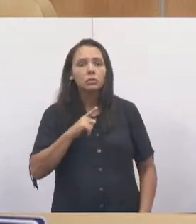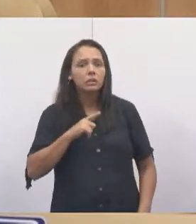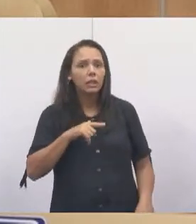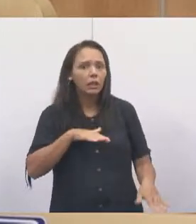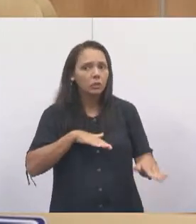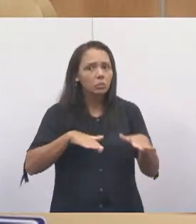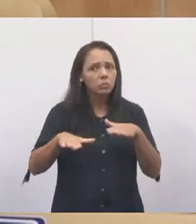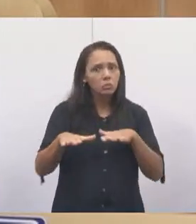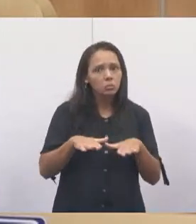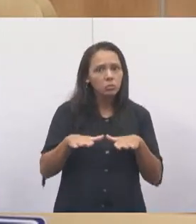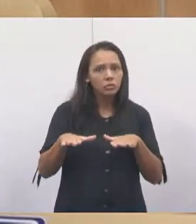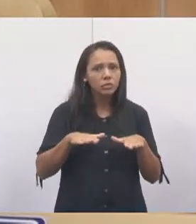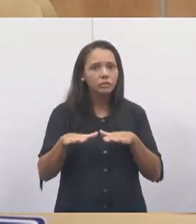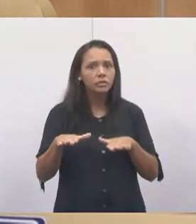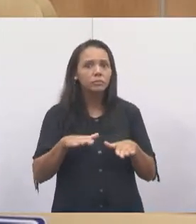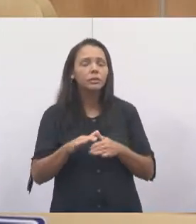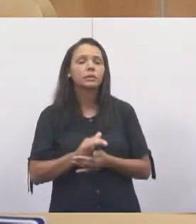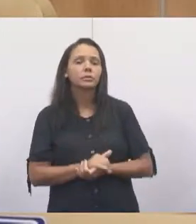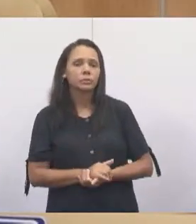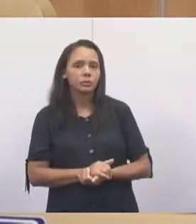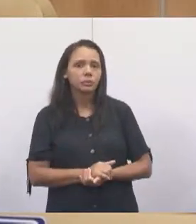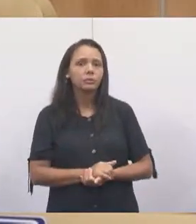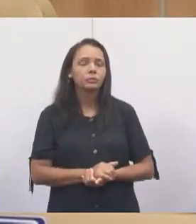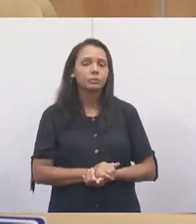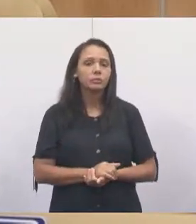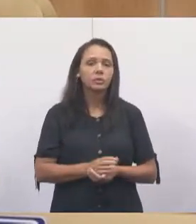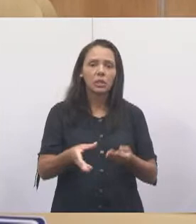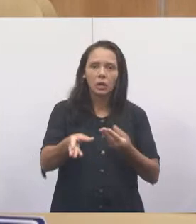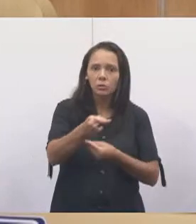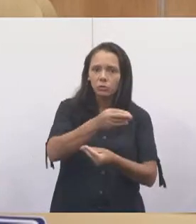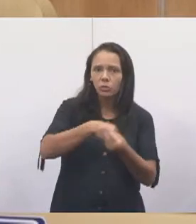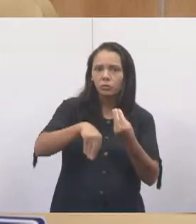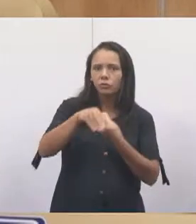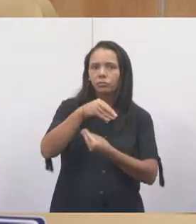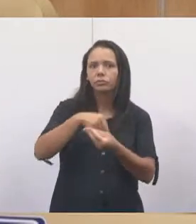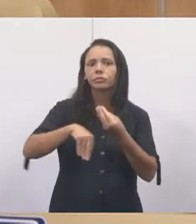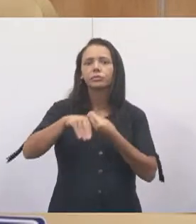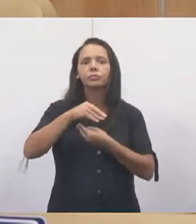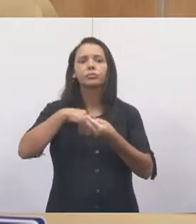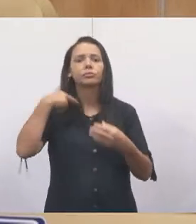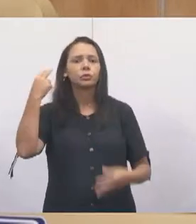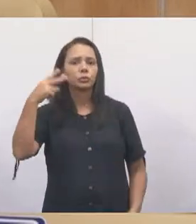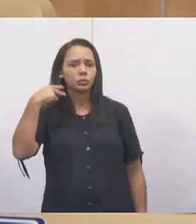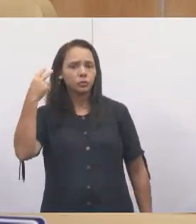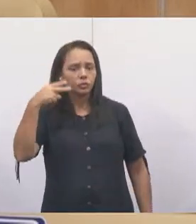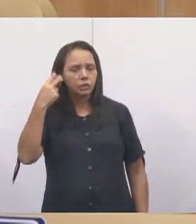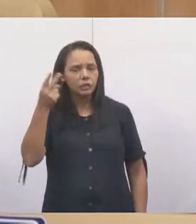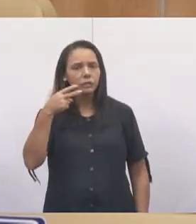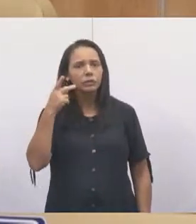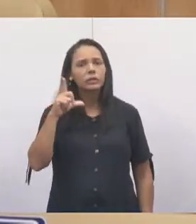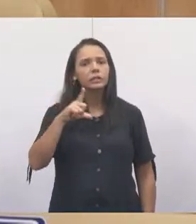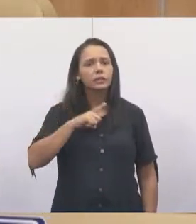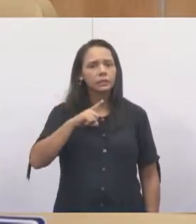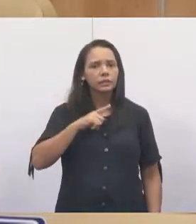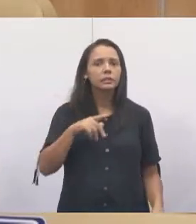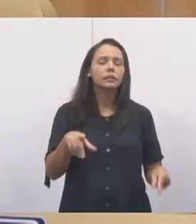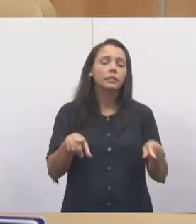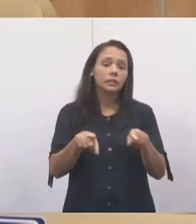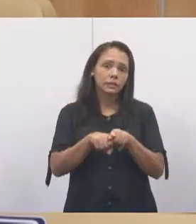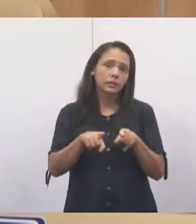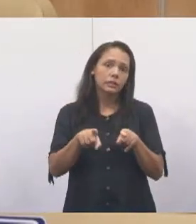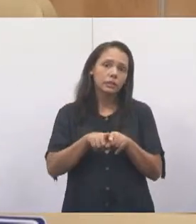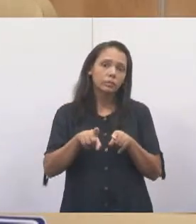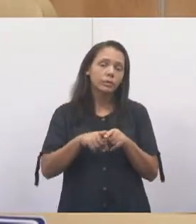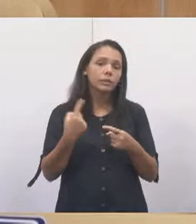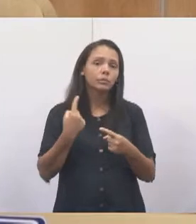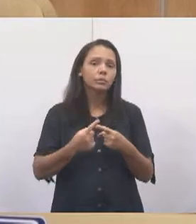gente resgata as nossas bases, tem envolvimento dos vereadores que também necessitam de uma proximidade, porque